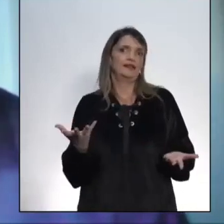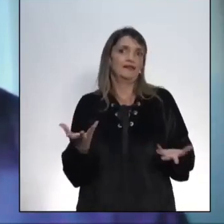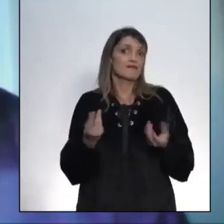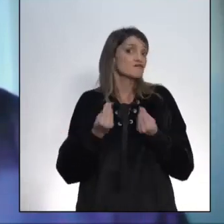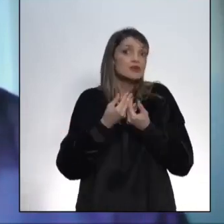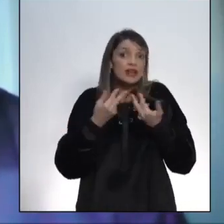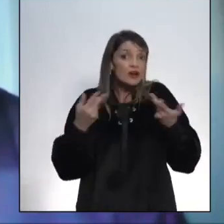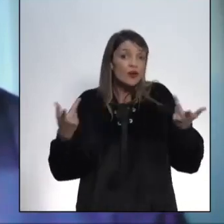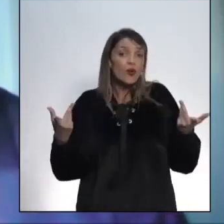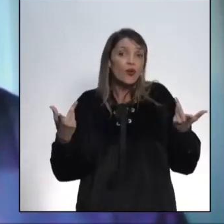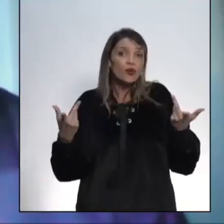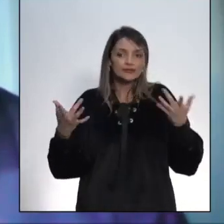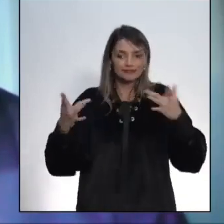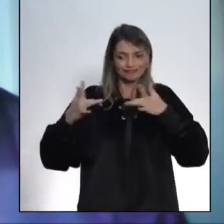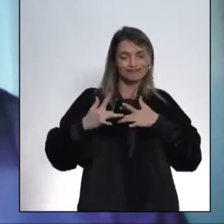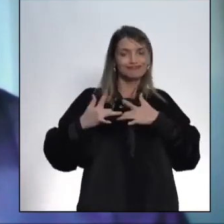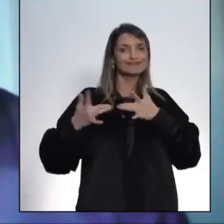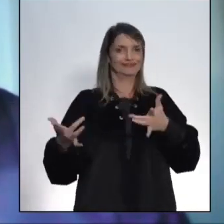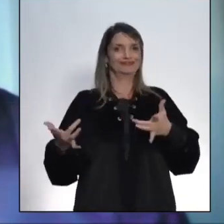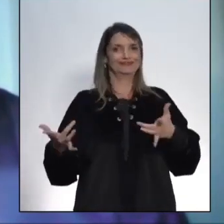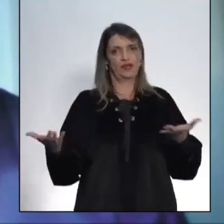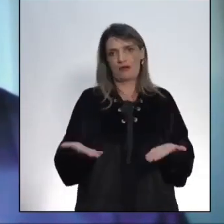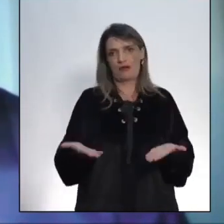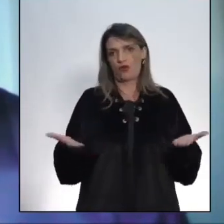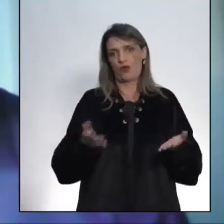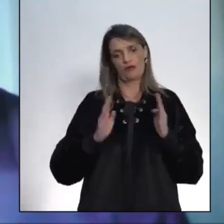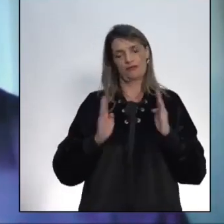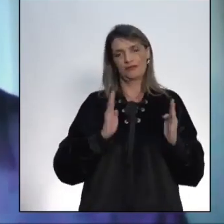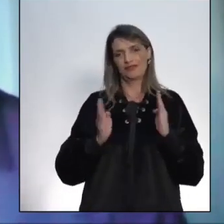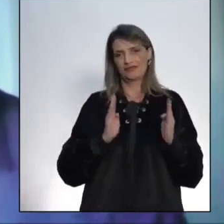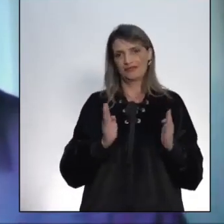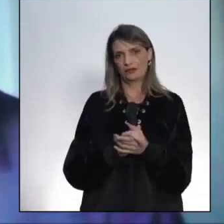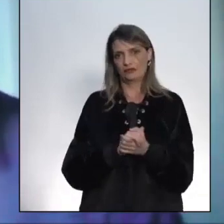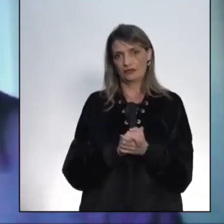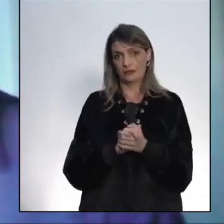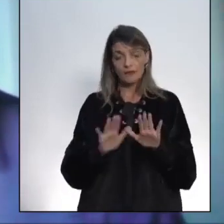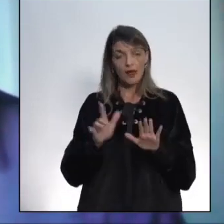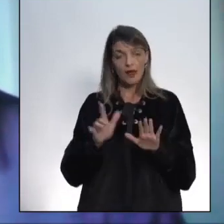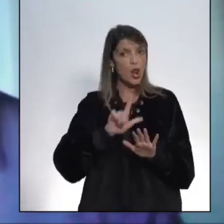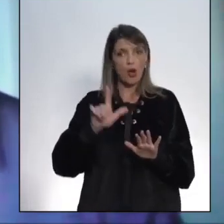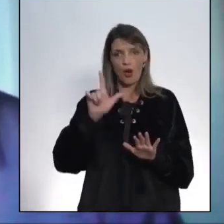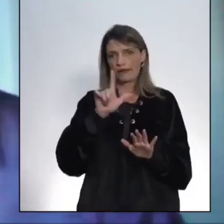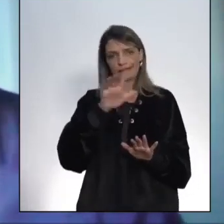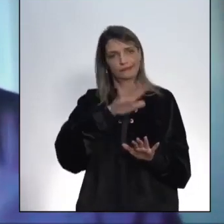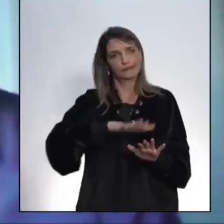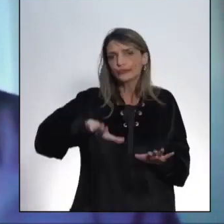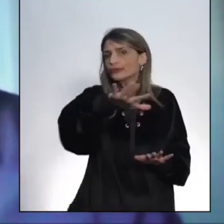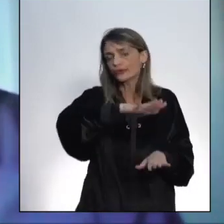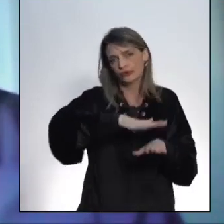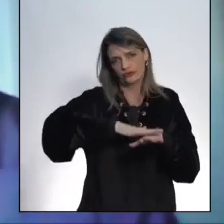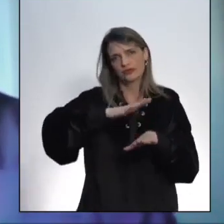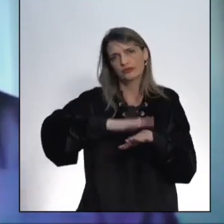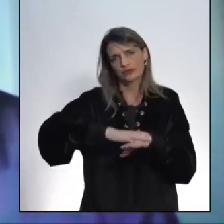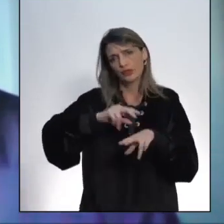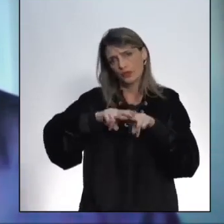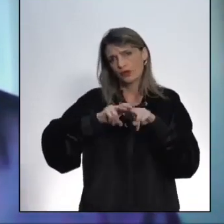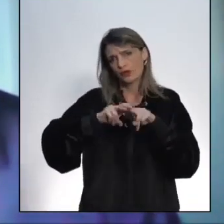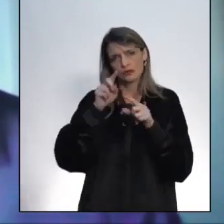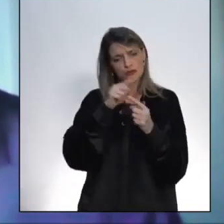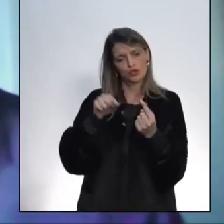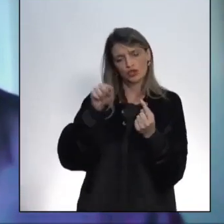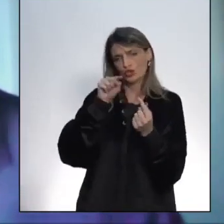coisa o que a gente está doando nesse momento, né? E obviamente todo mundo está fazendo isso por conta de um objetivo